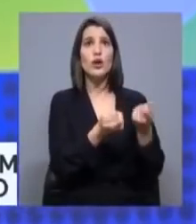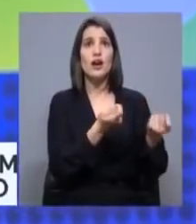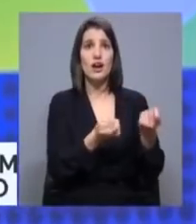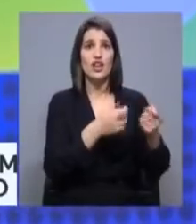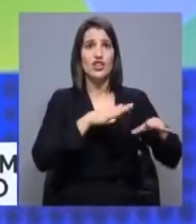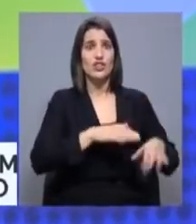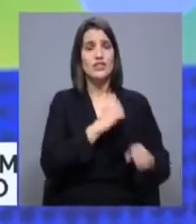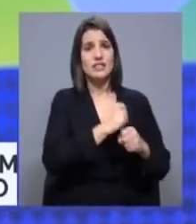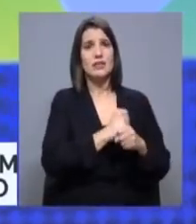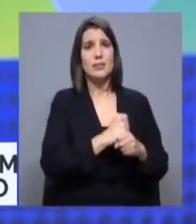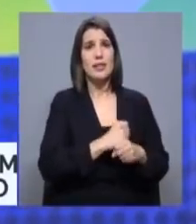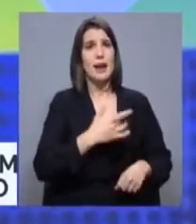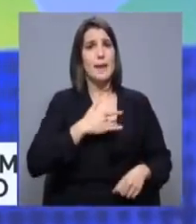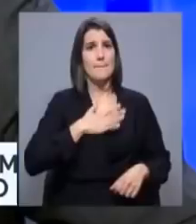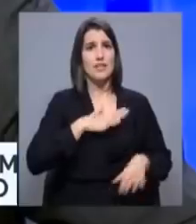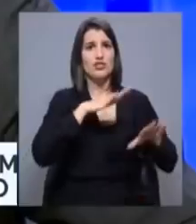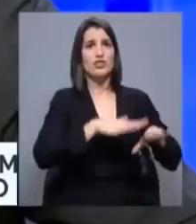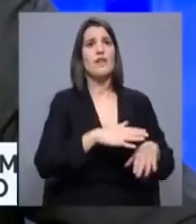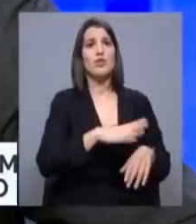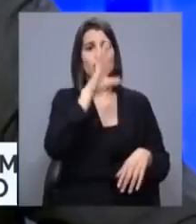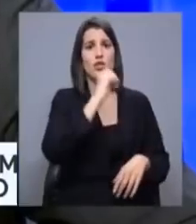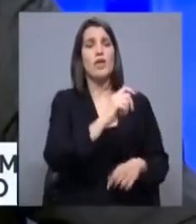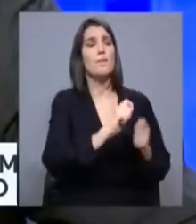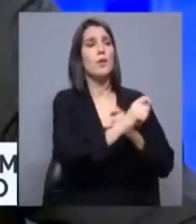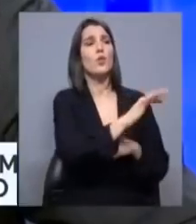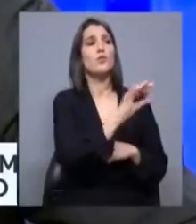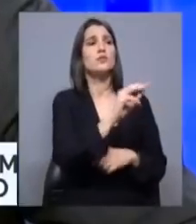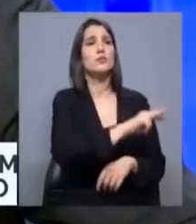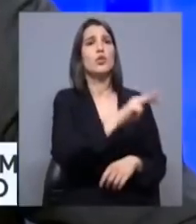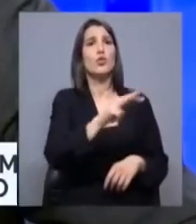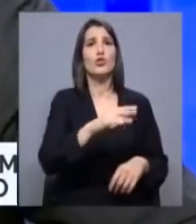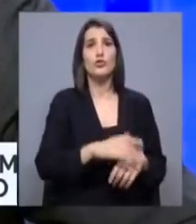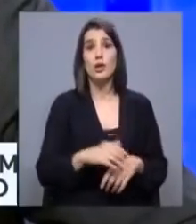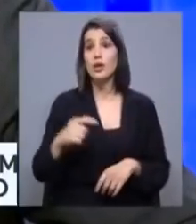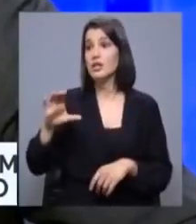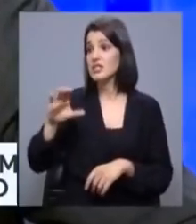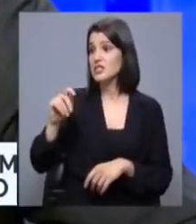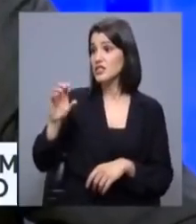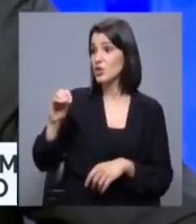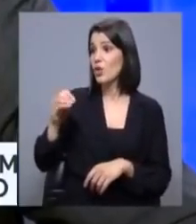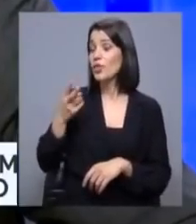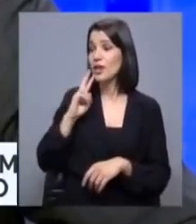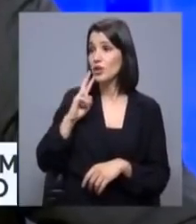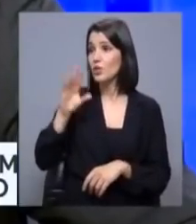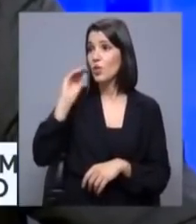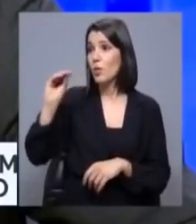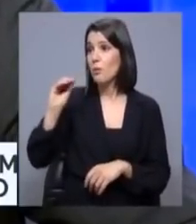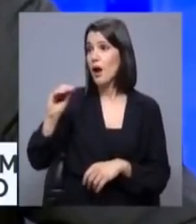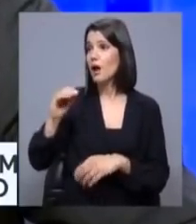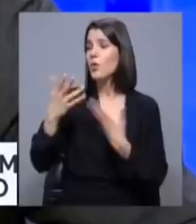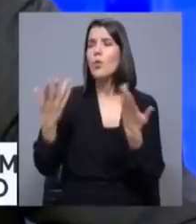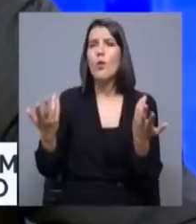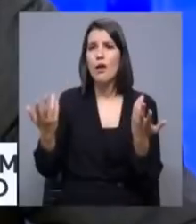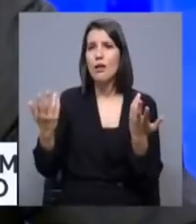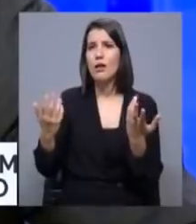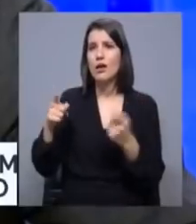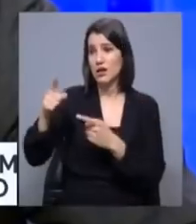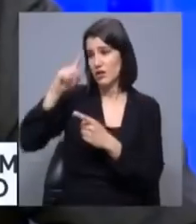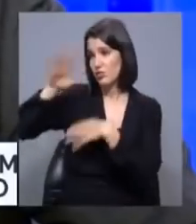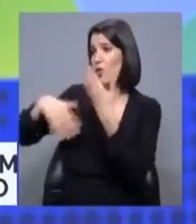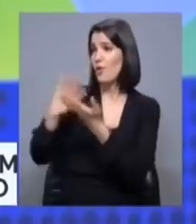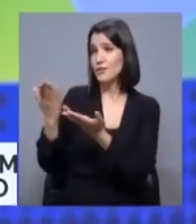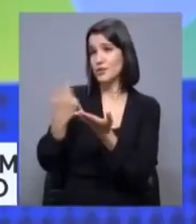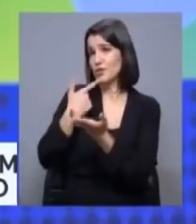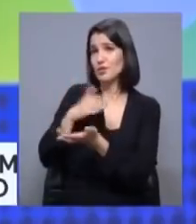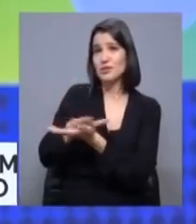nós temos um quarto acho que eu tenho gostado não me atrasei outra Aventuras vai mesmo assim o diretor de um banco nós temos que nós temos um teste que nós